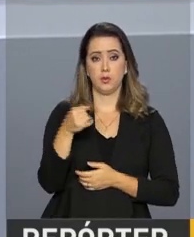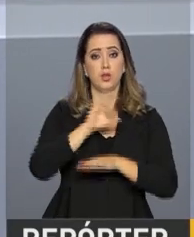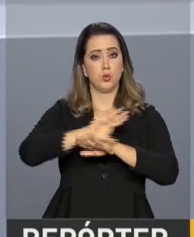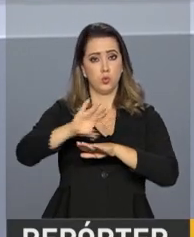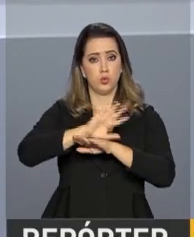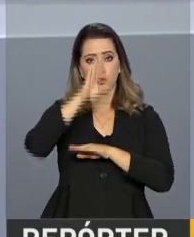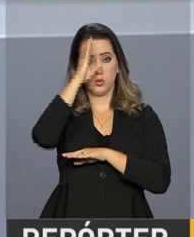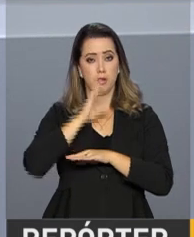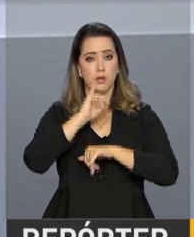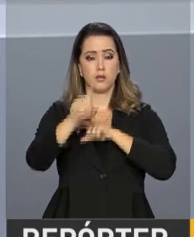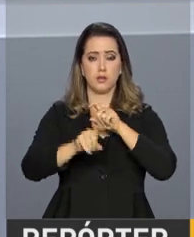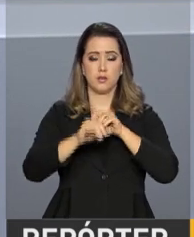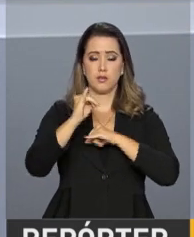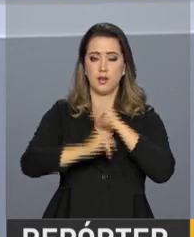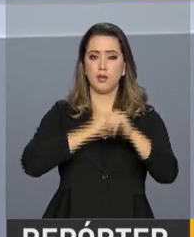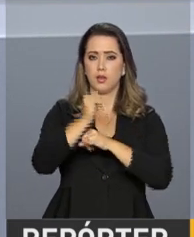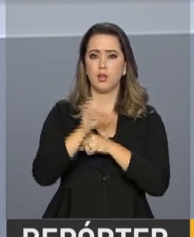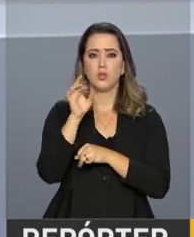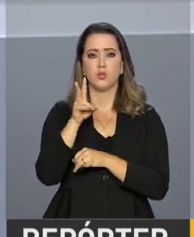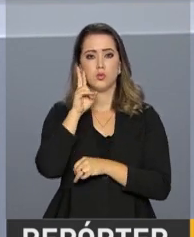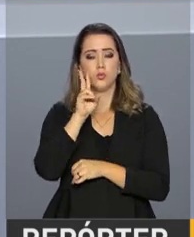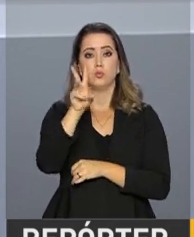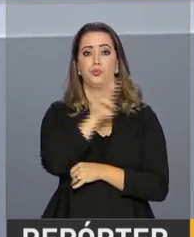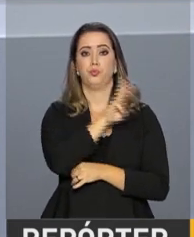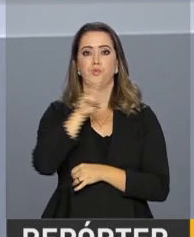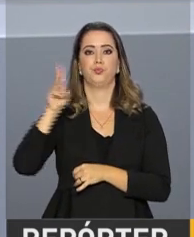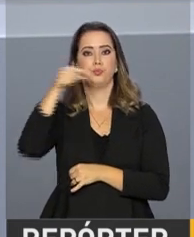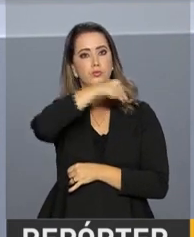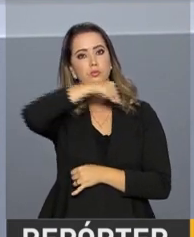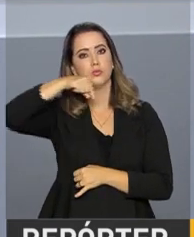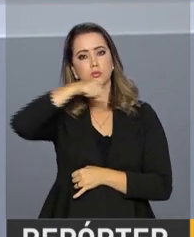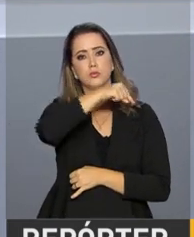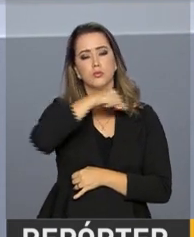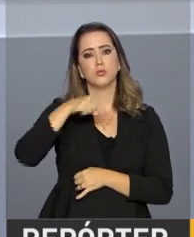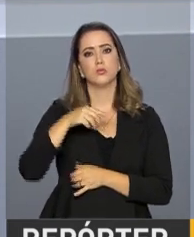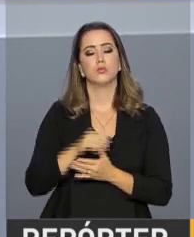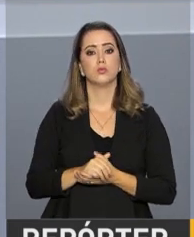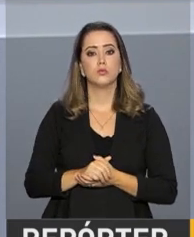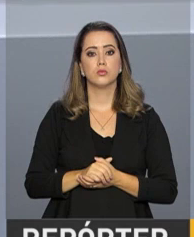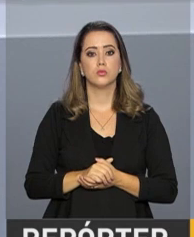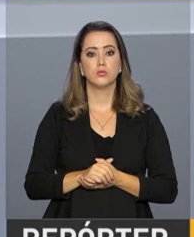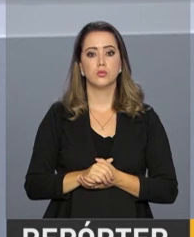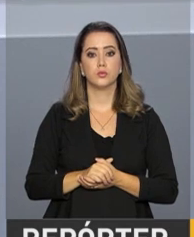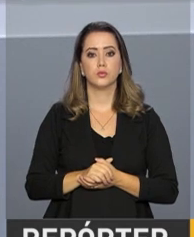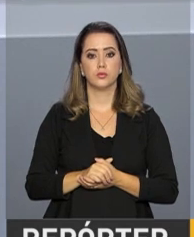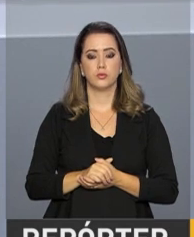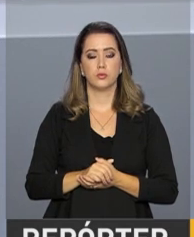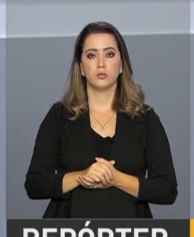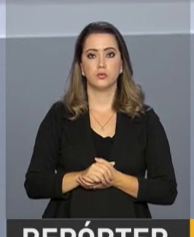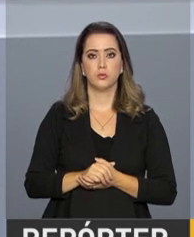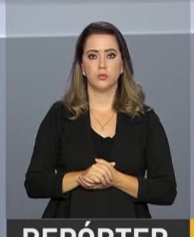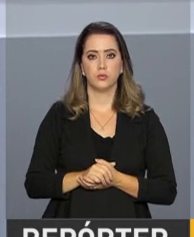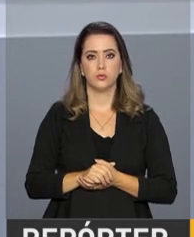cursos de graça pela internet é só acessar o site da escola do trabalhador em escola ponto trabalho ponto